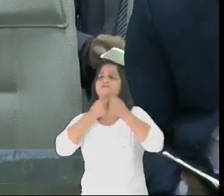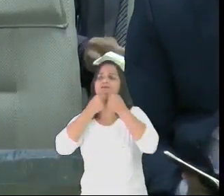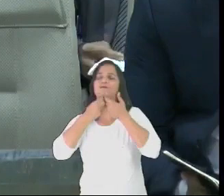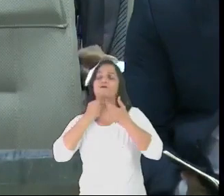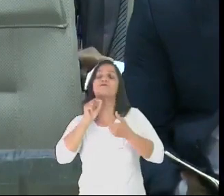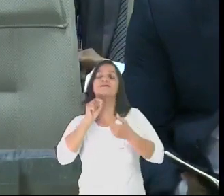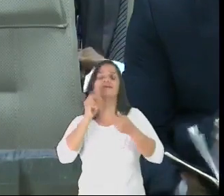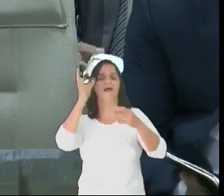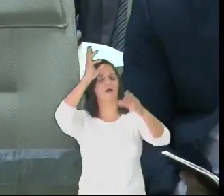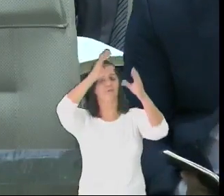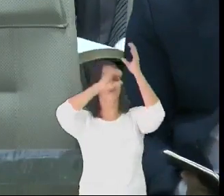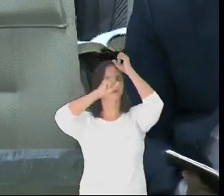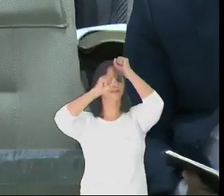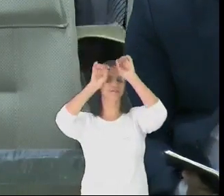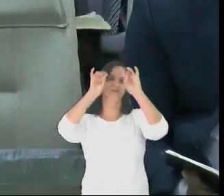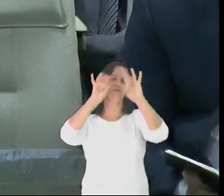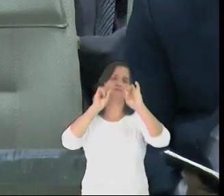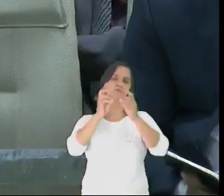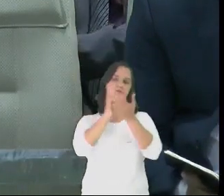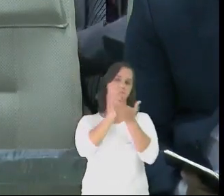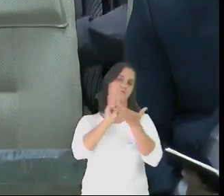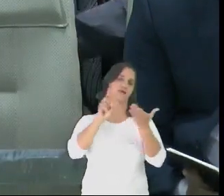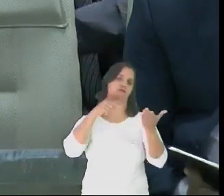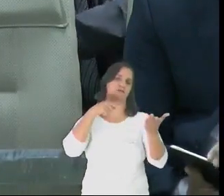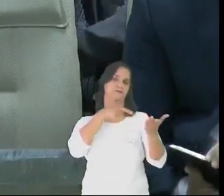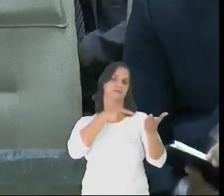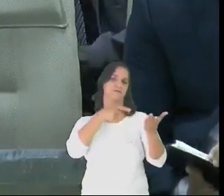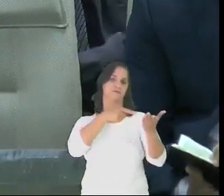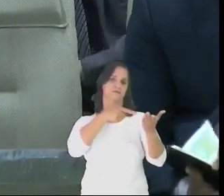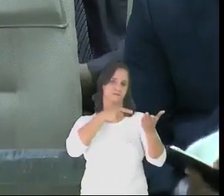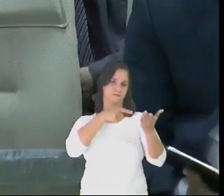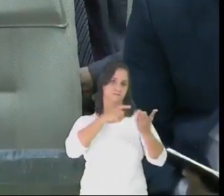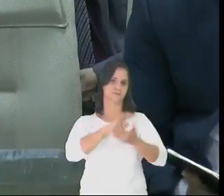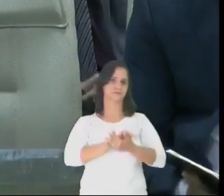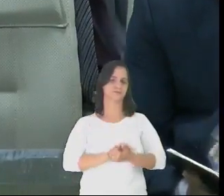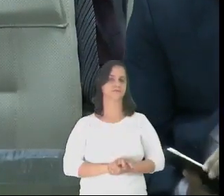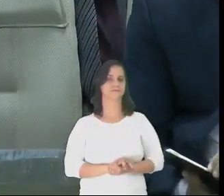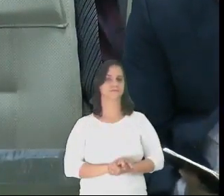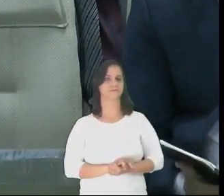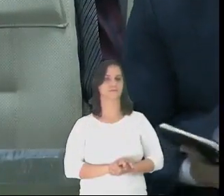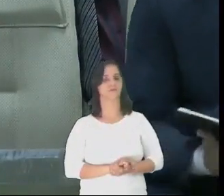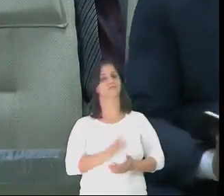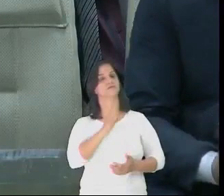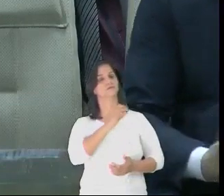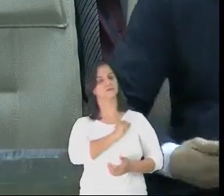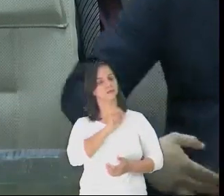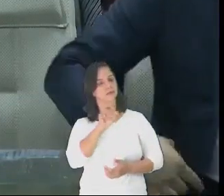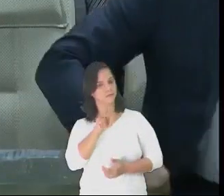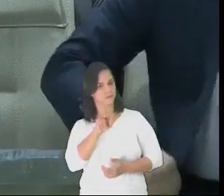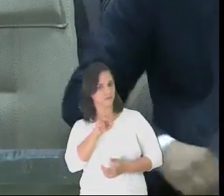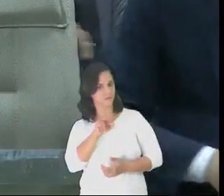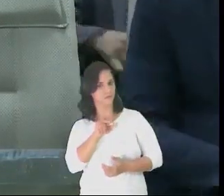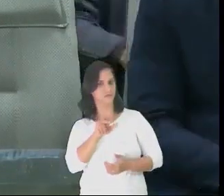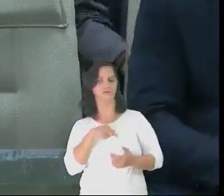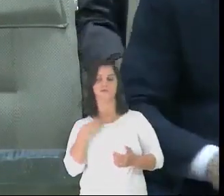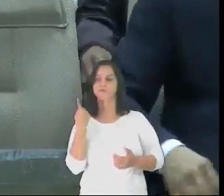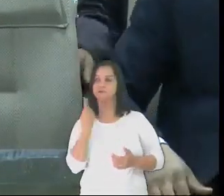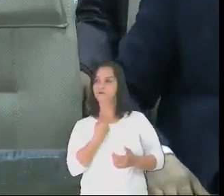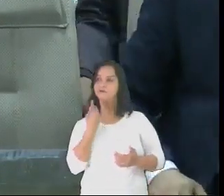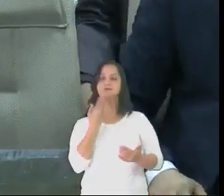e principalmente a palavra de Deus. Meus irmãos, nós estamos